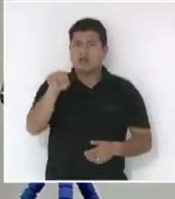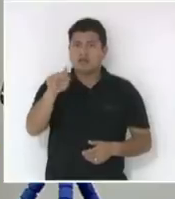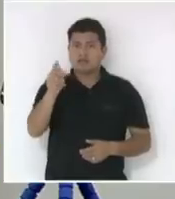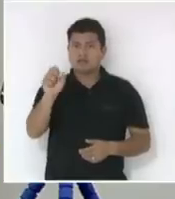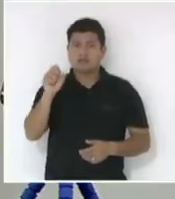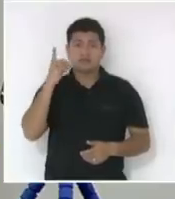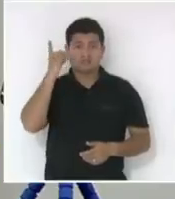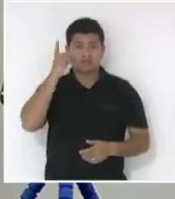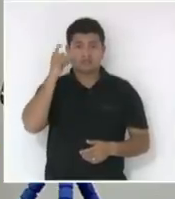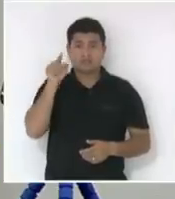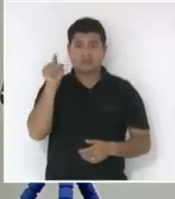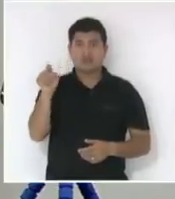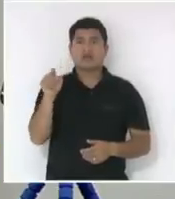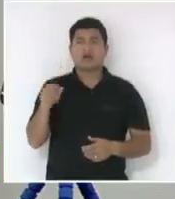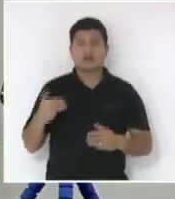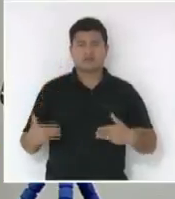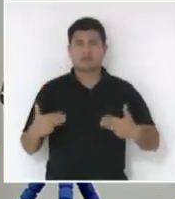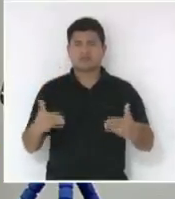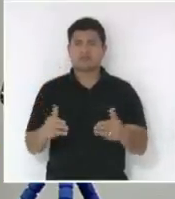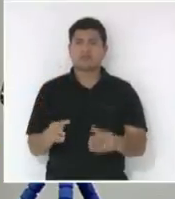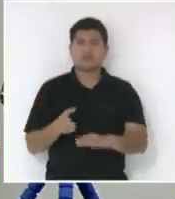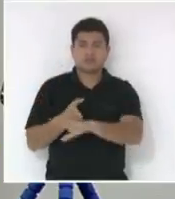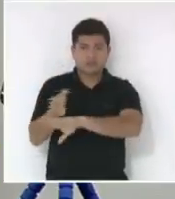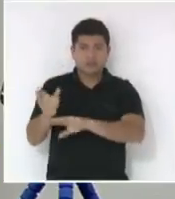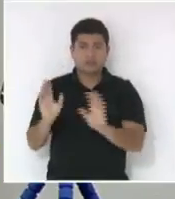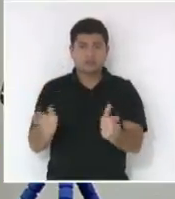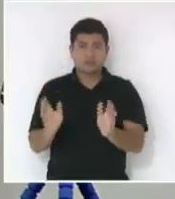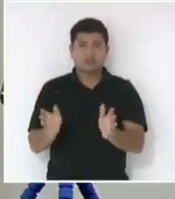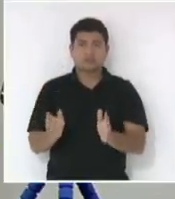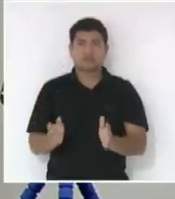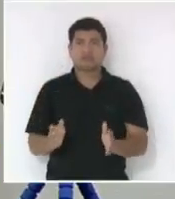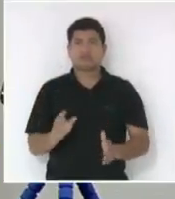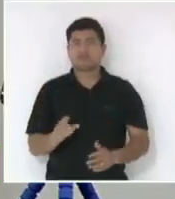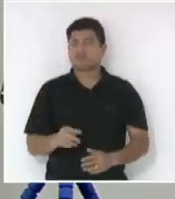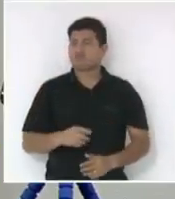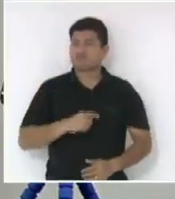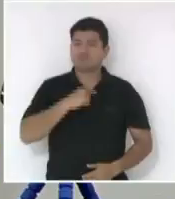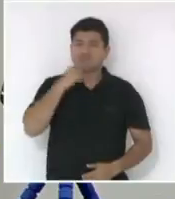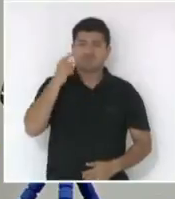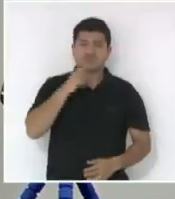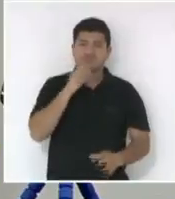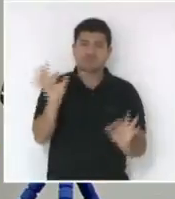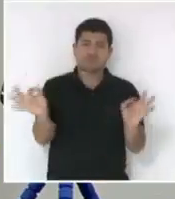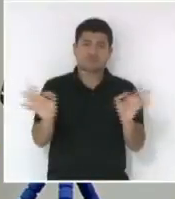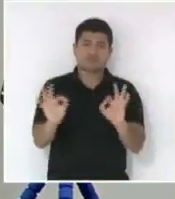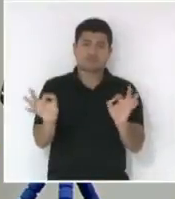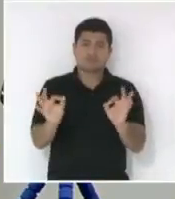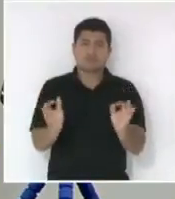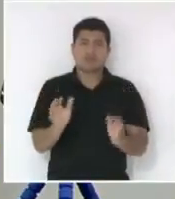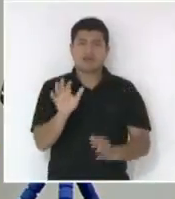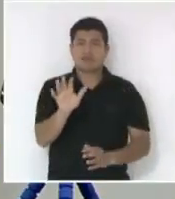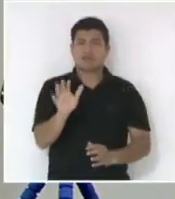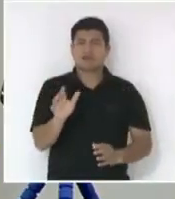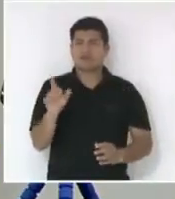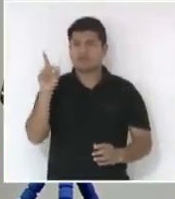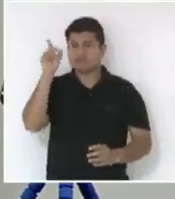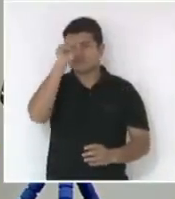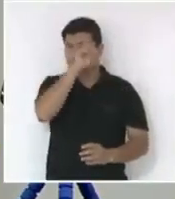ministério, sem conseguir lograr êxito. Mas, diante de tantas